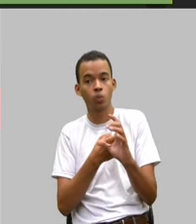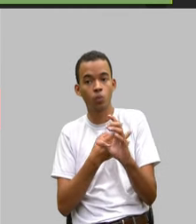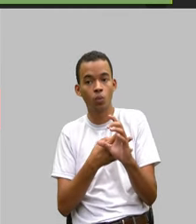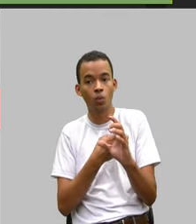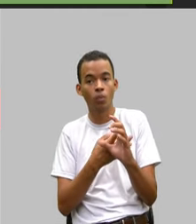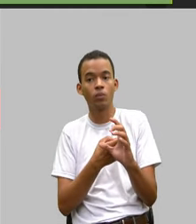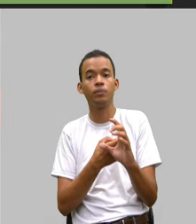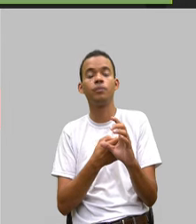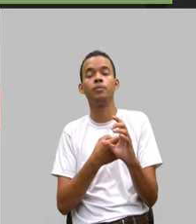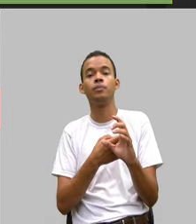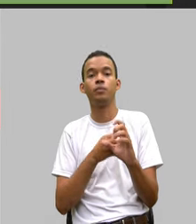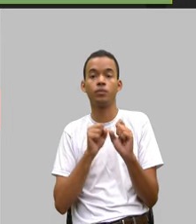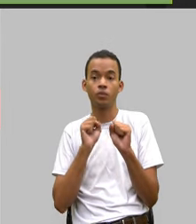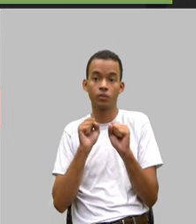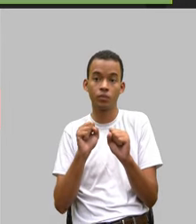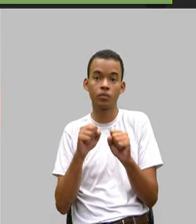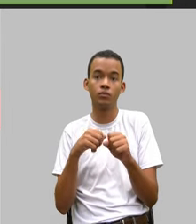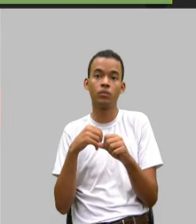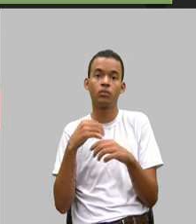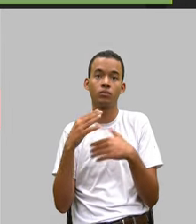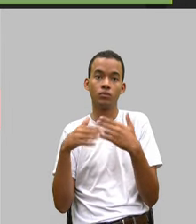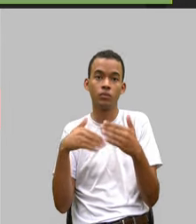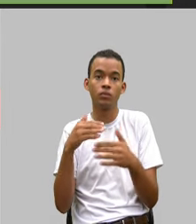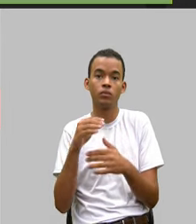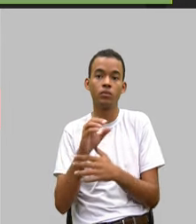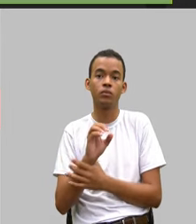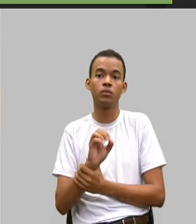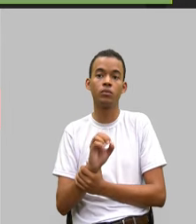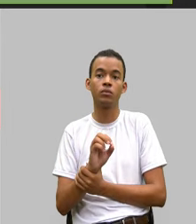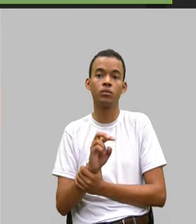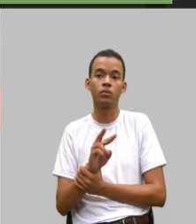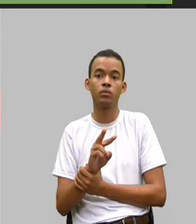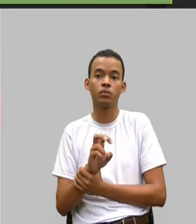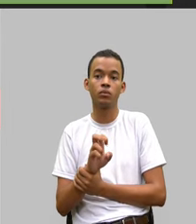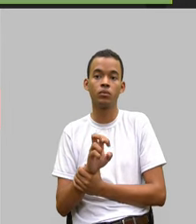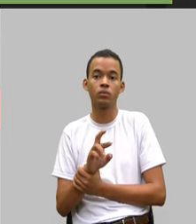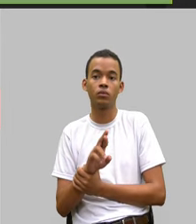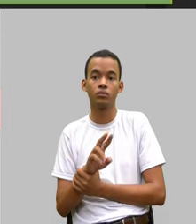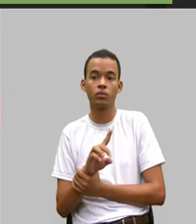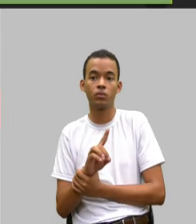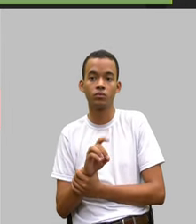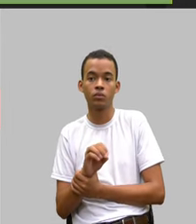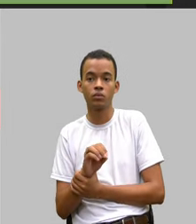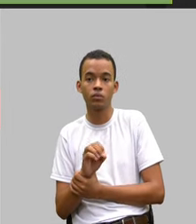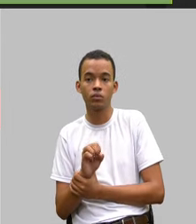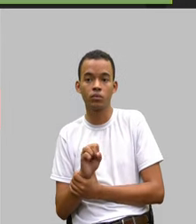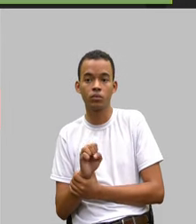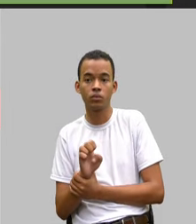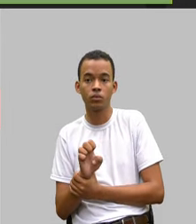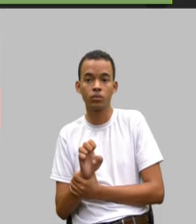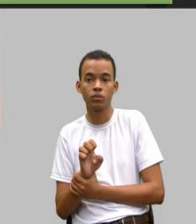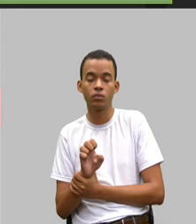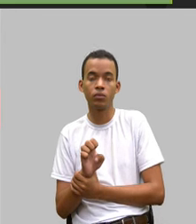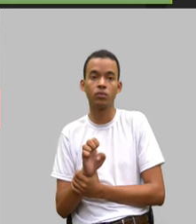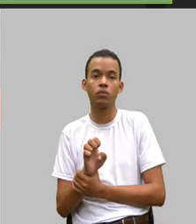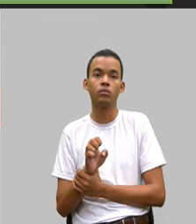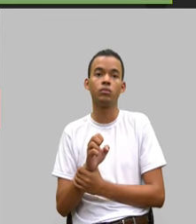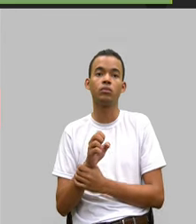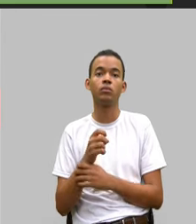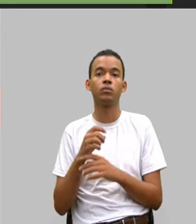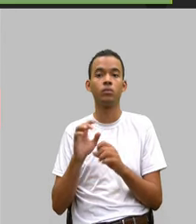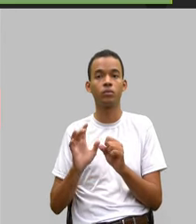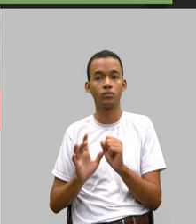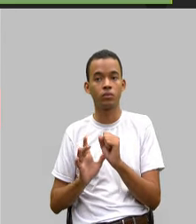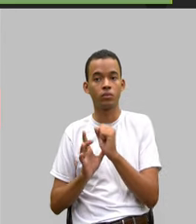isso pode levar a uma overdose por por hiperativação desses receptores então a gente garante uma maior